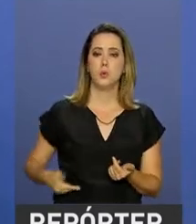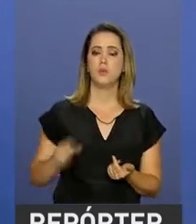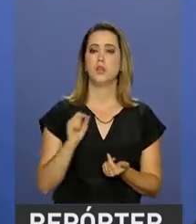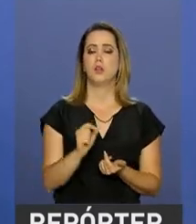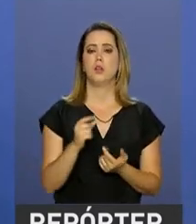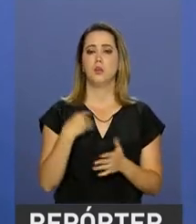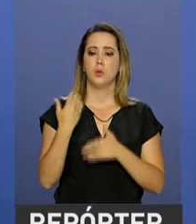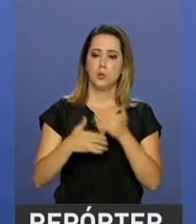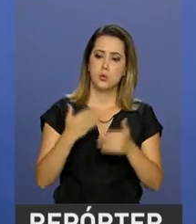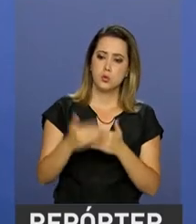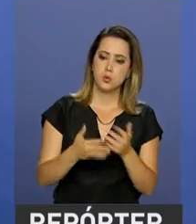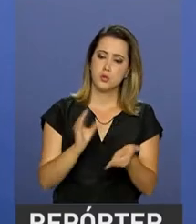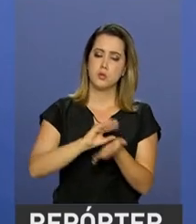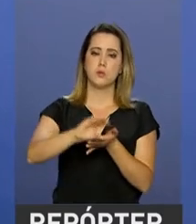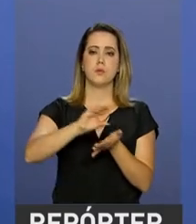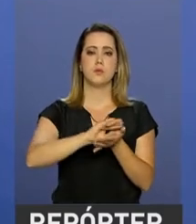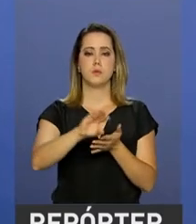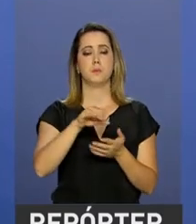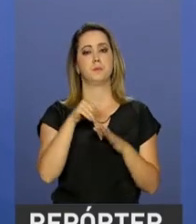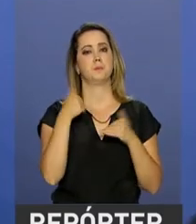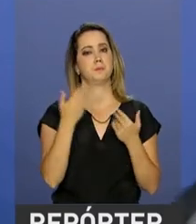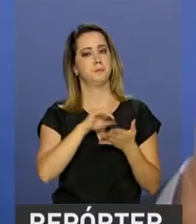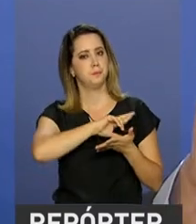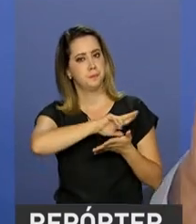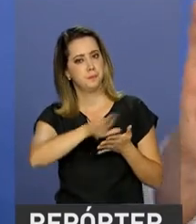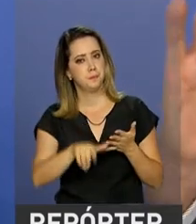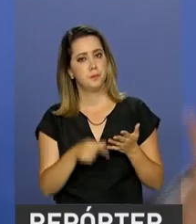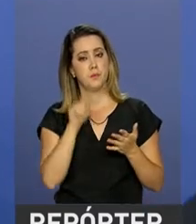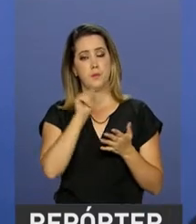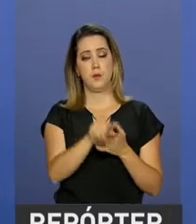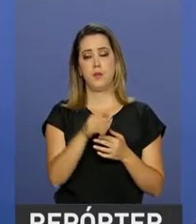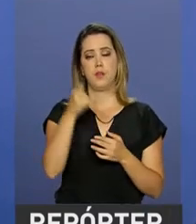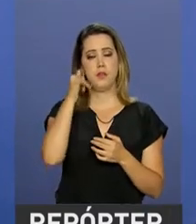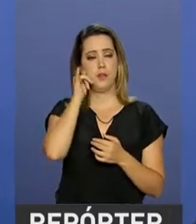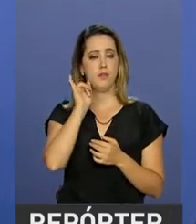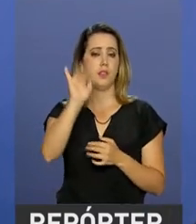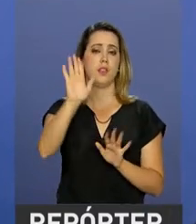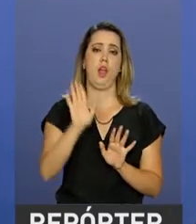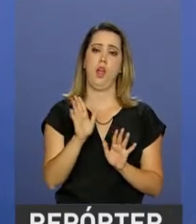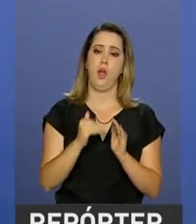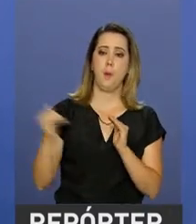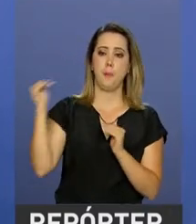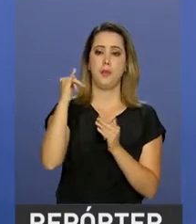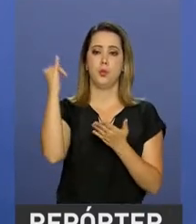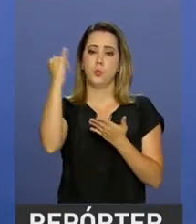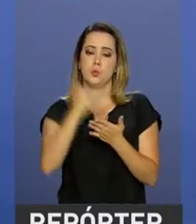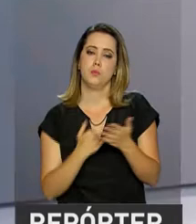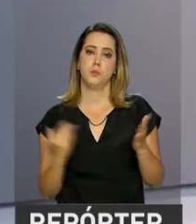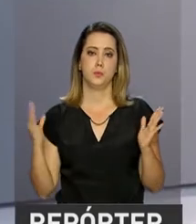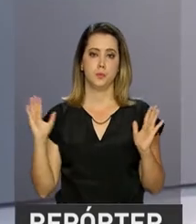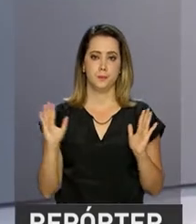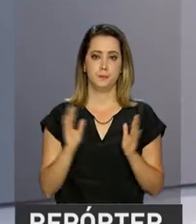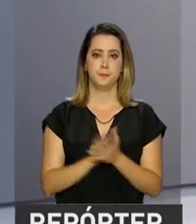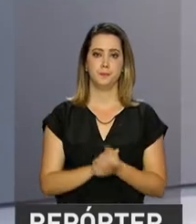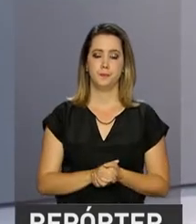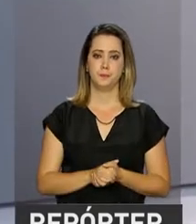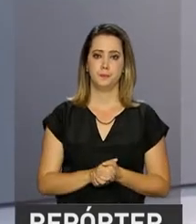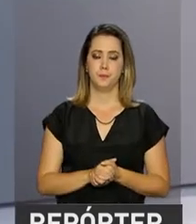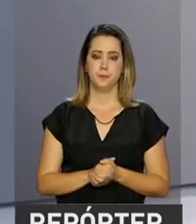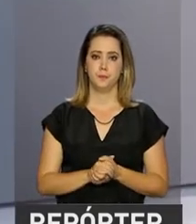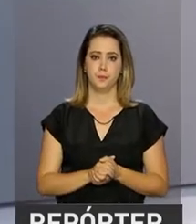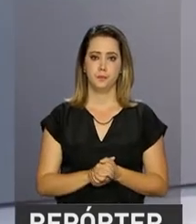continuação dos investimentos ea tetra e evitando se ao método de tributos vida devendo o